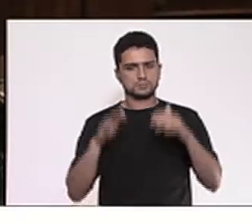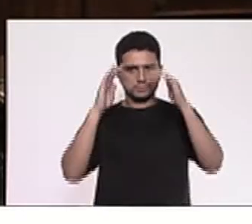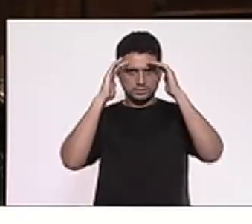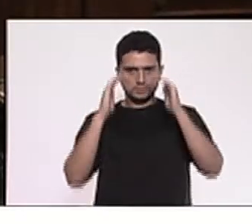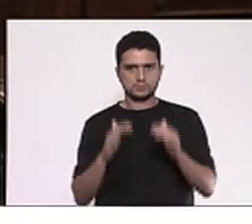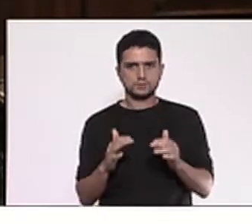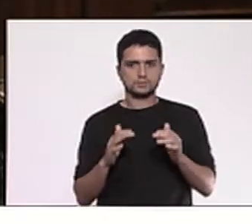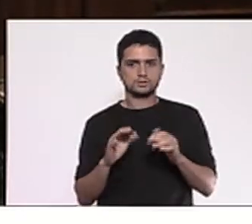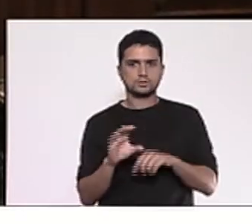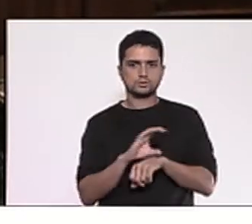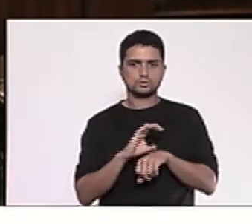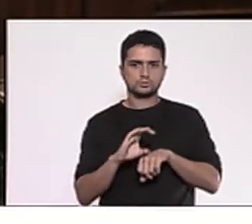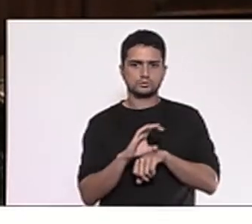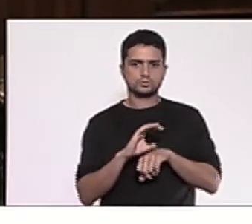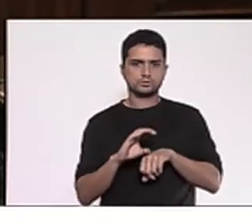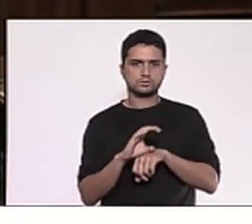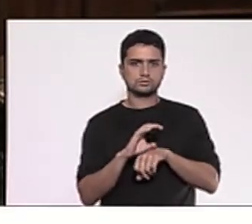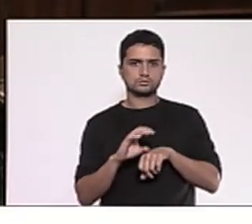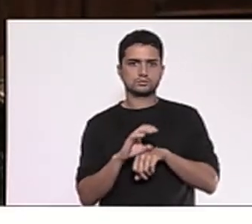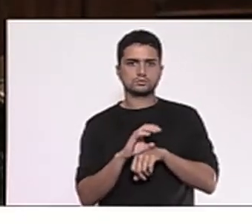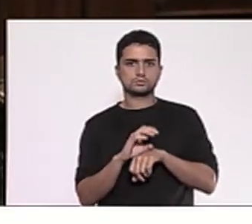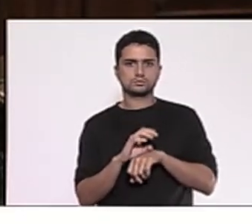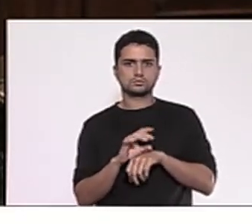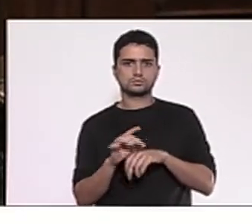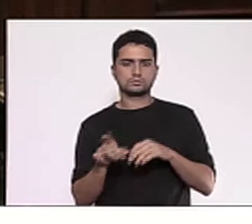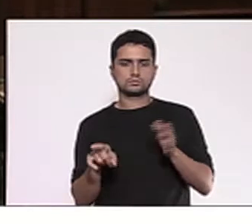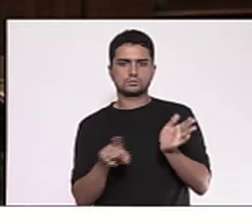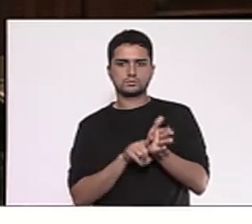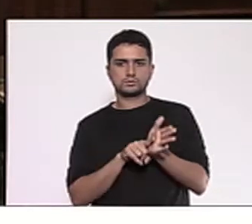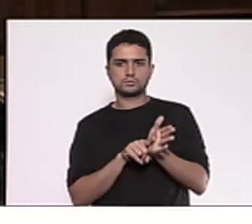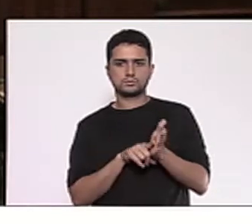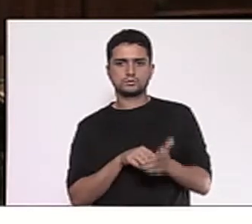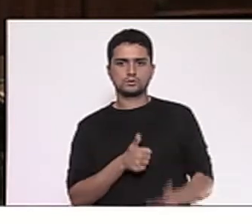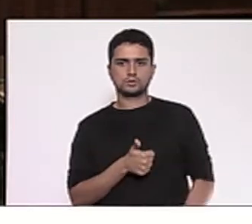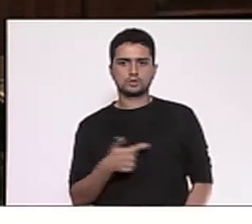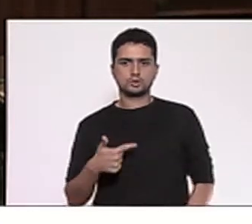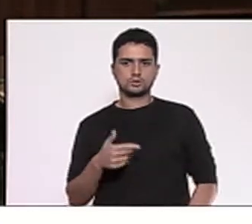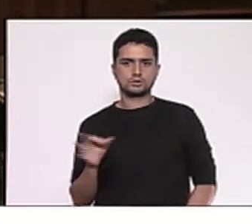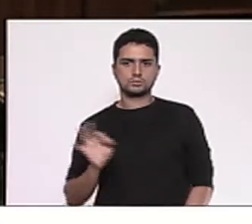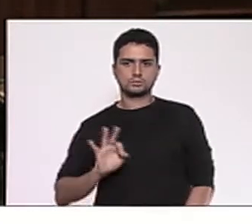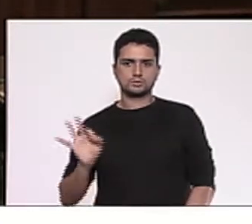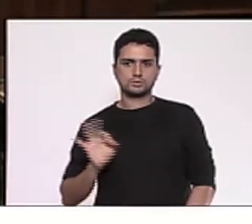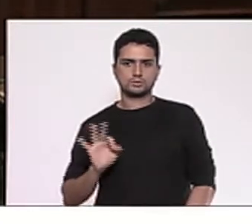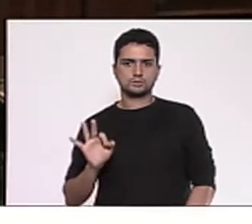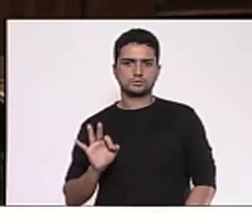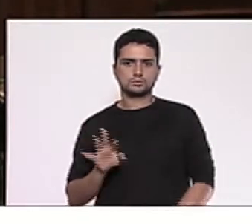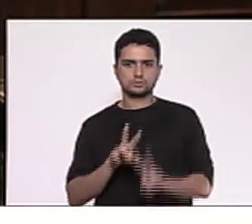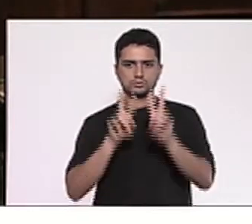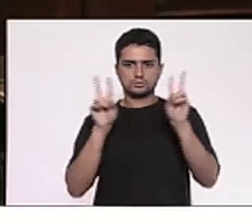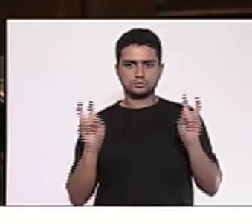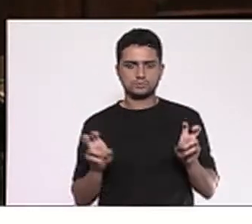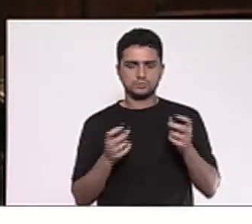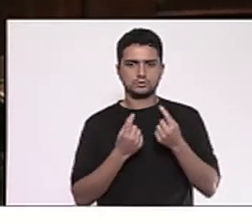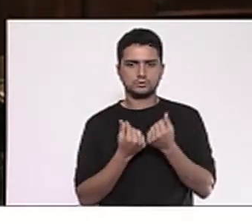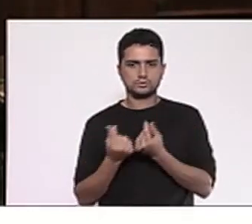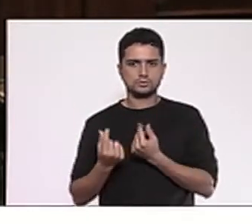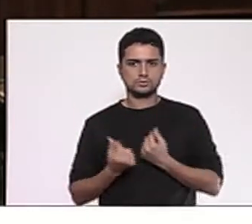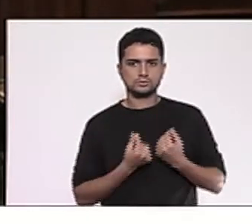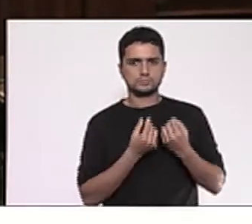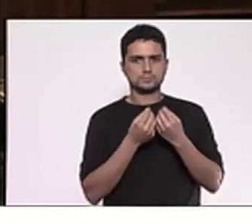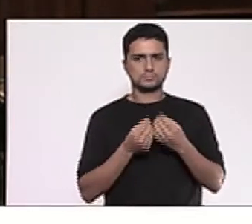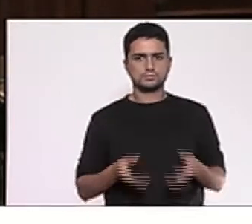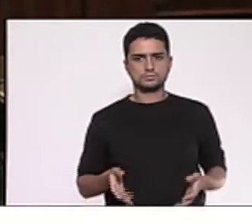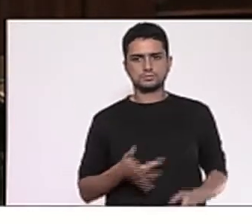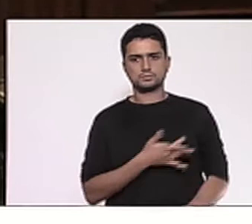mínimo constitucional de 12% no que tange às despesas com saúde.